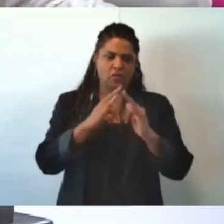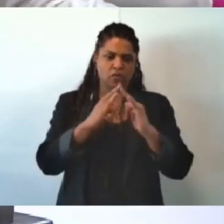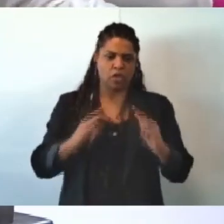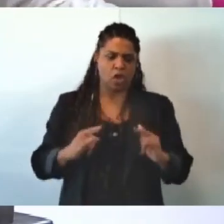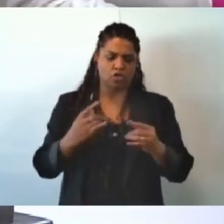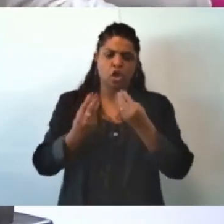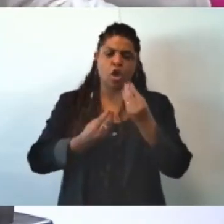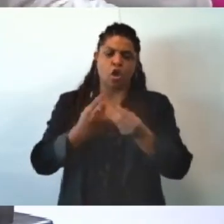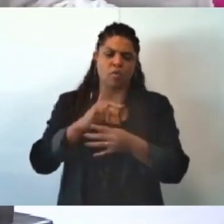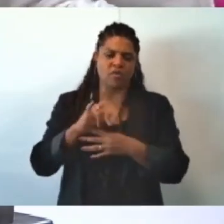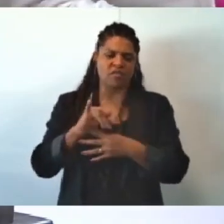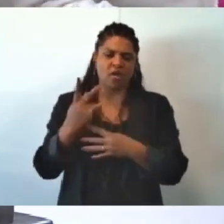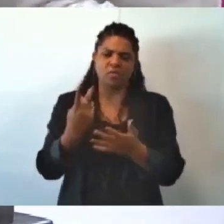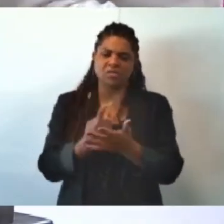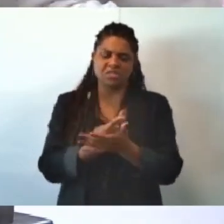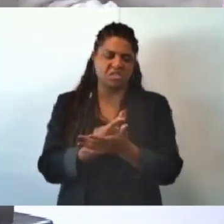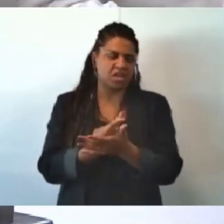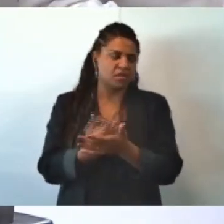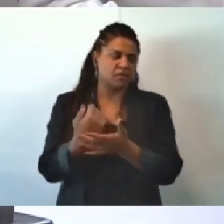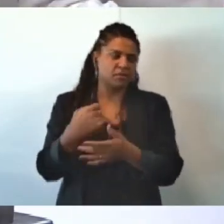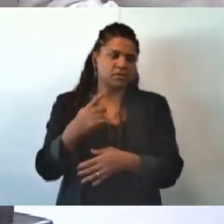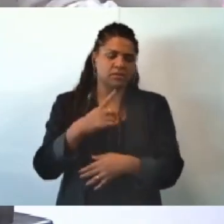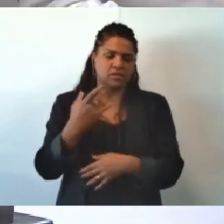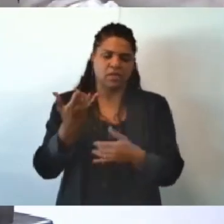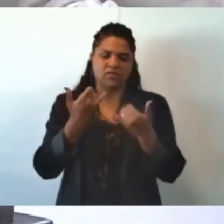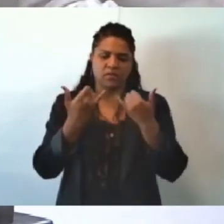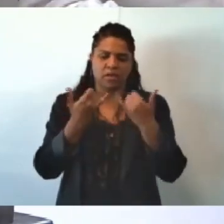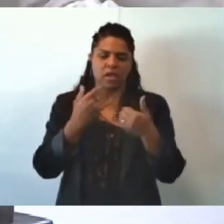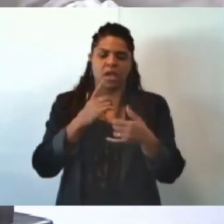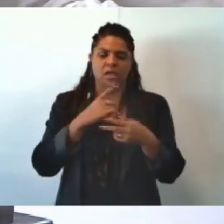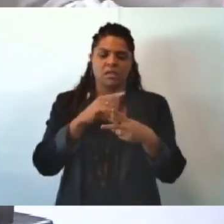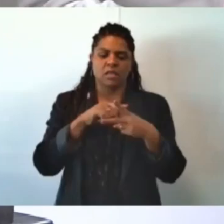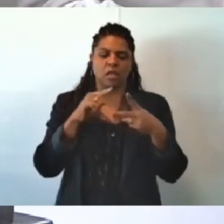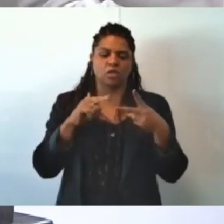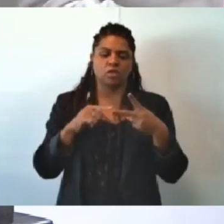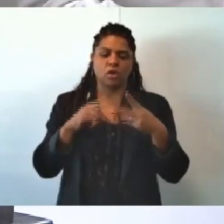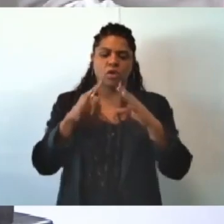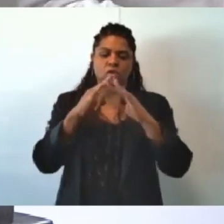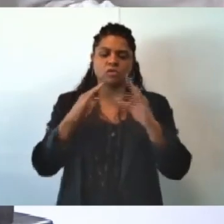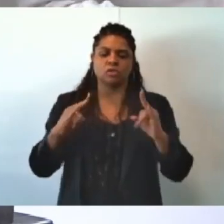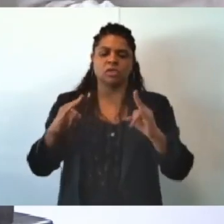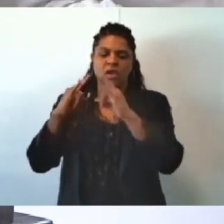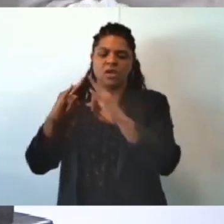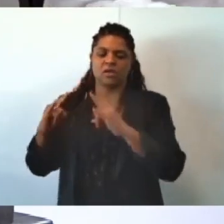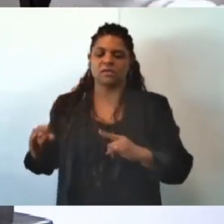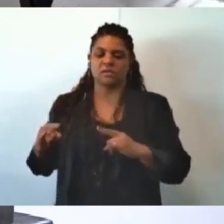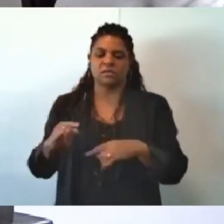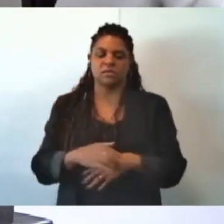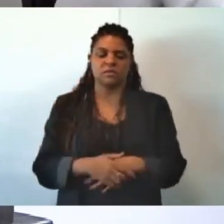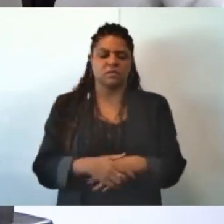quantos banheiros? São dois quiosques. Dois quiosques? Um com cada banheiro?